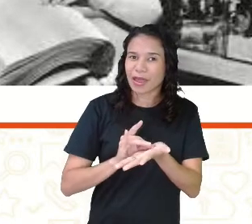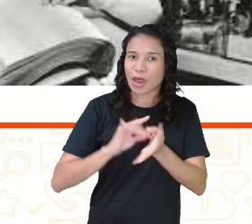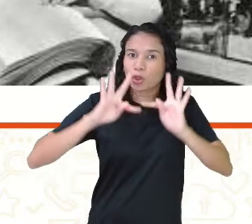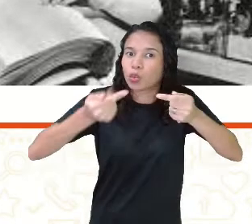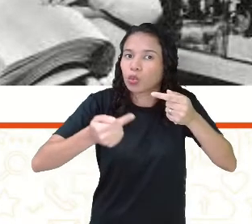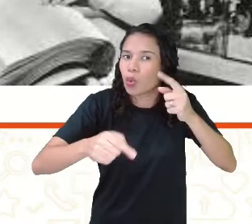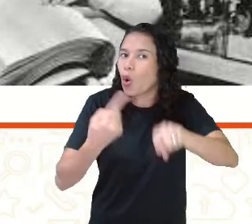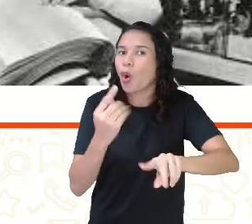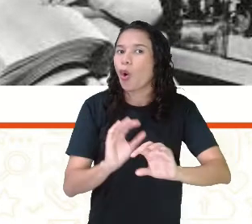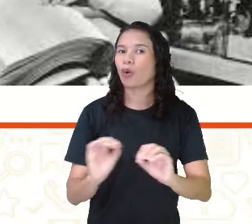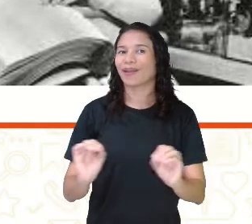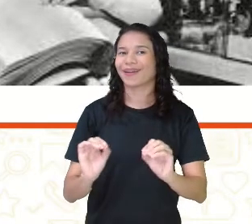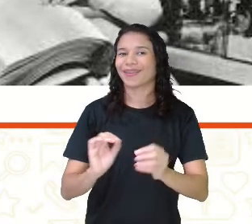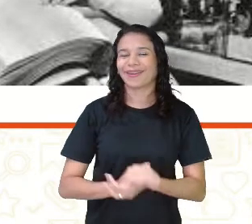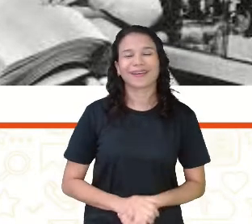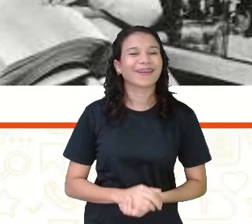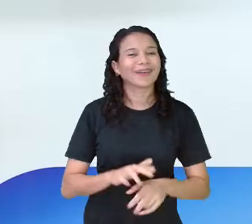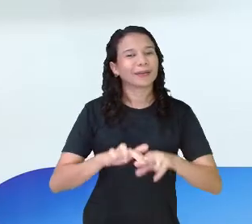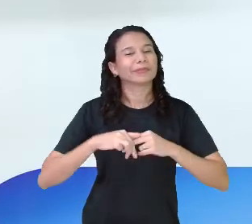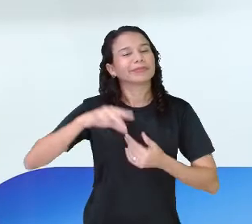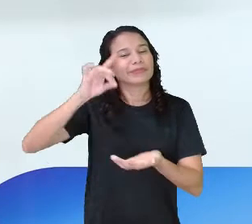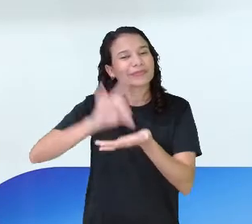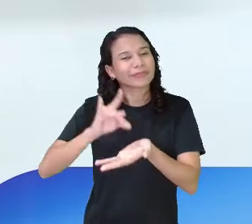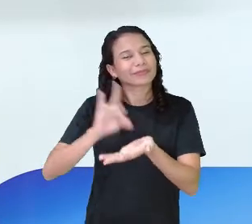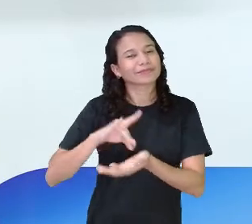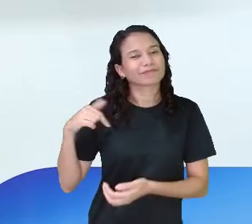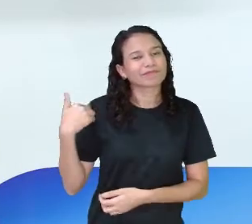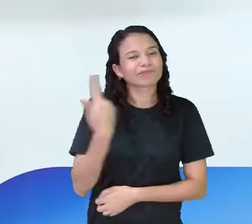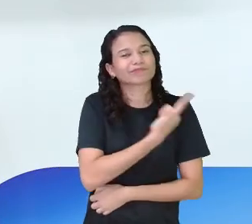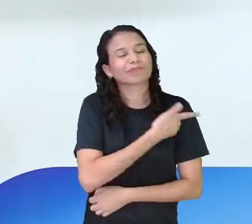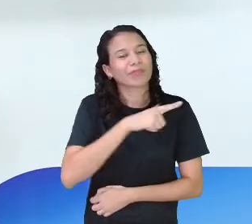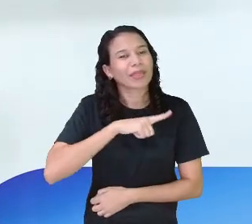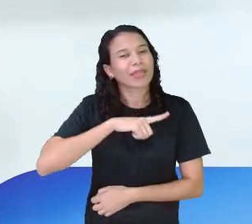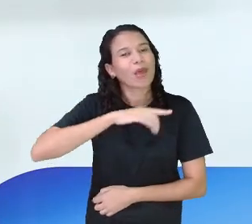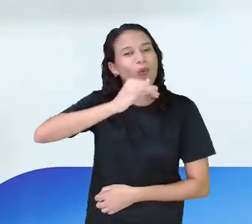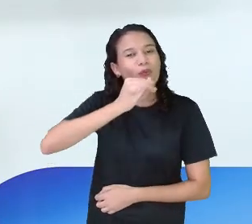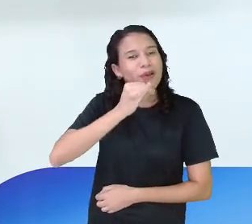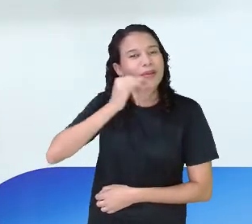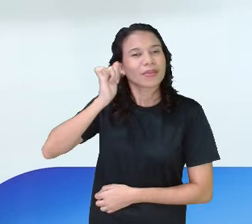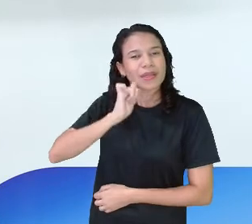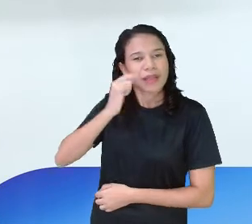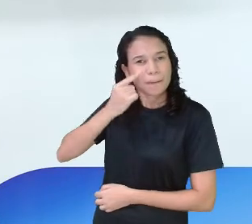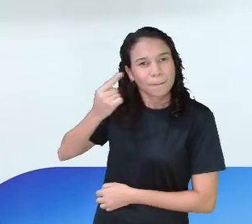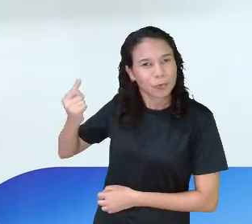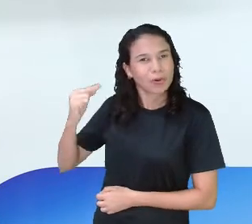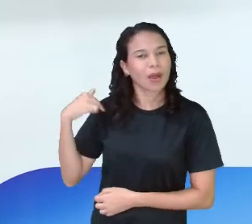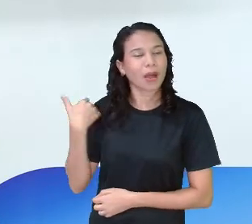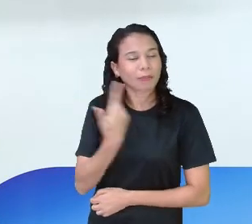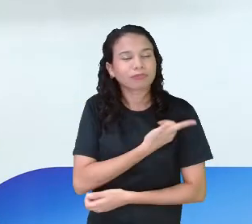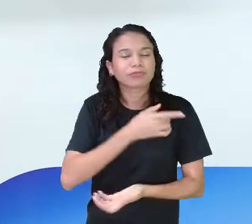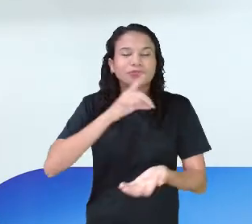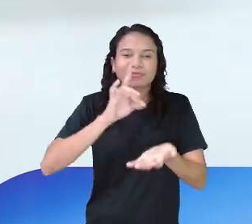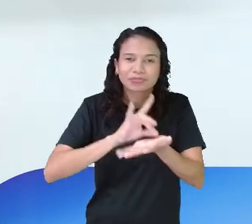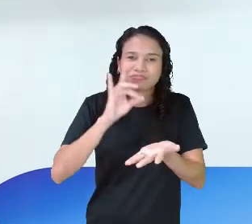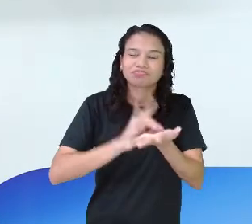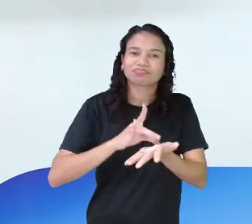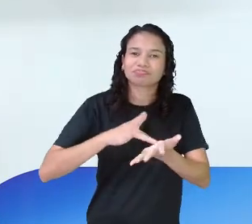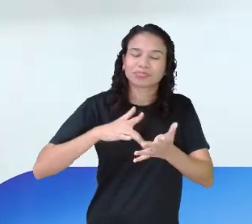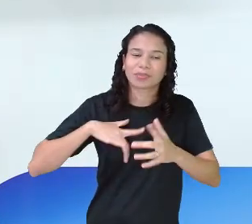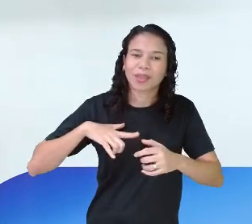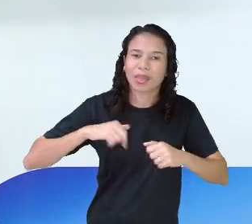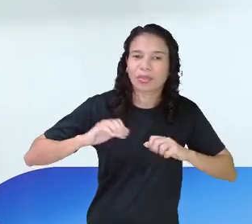não é vida. Então, que a gente de verdade traga esse exemplo de Helen Keller para a gente se instrumentalizar, para a